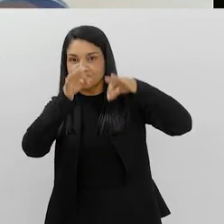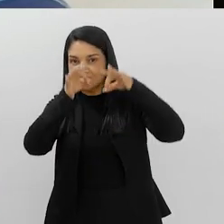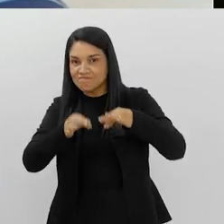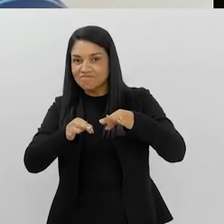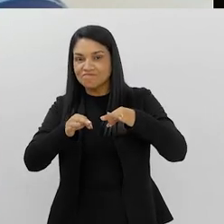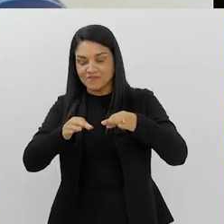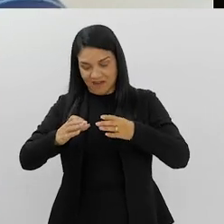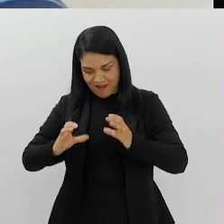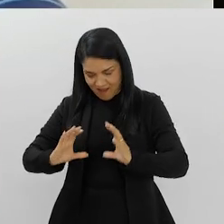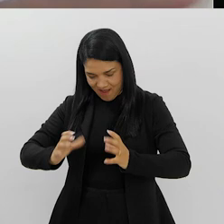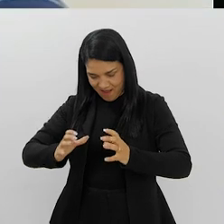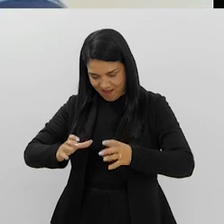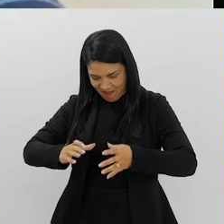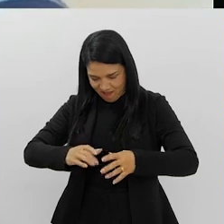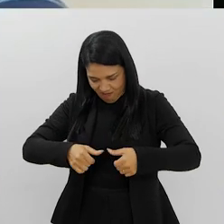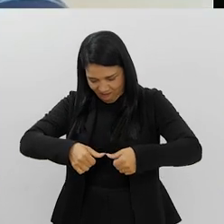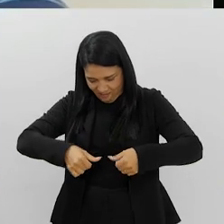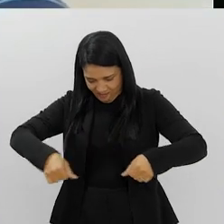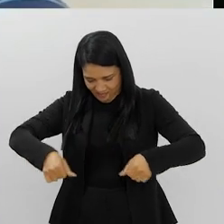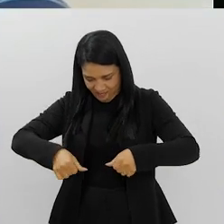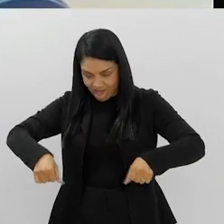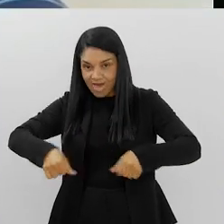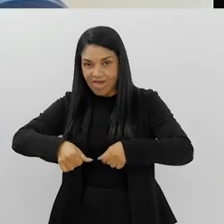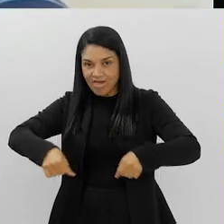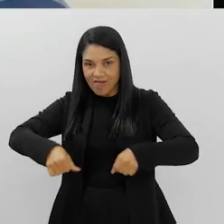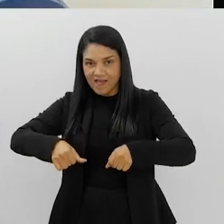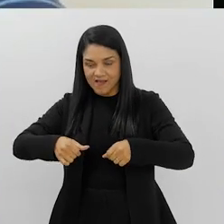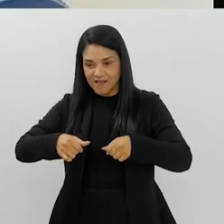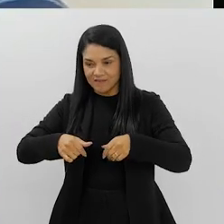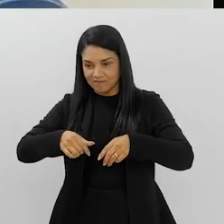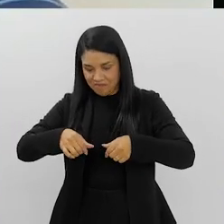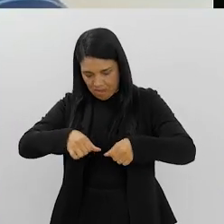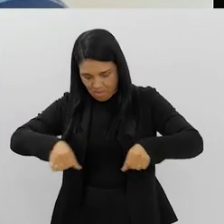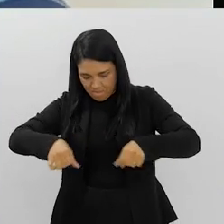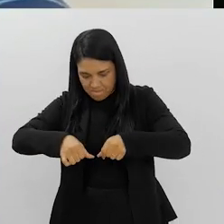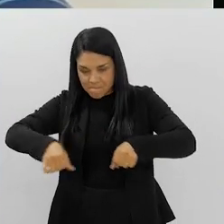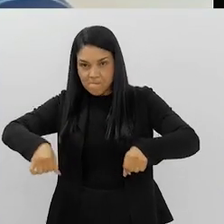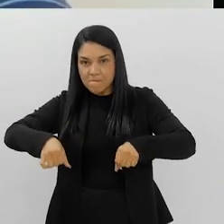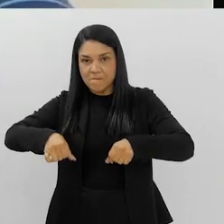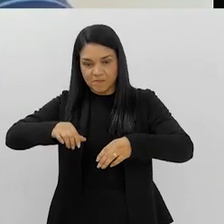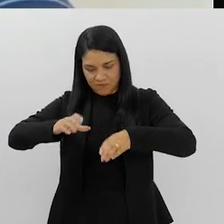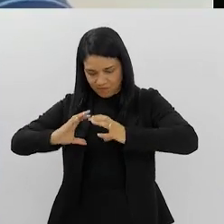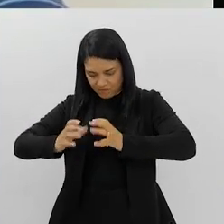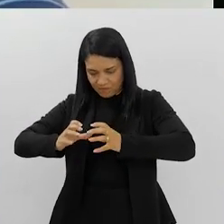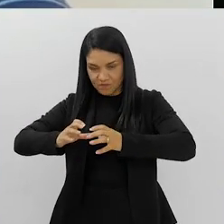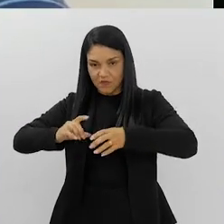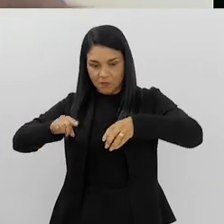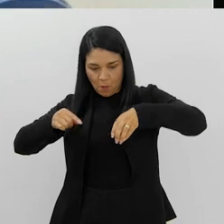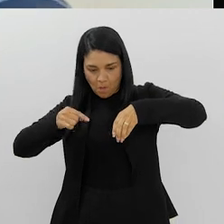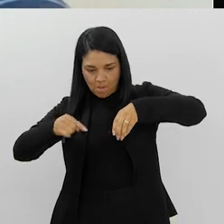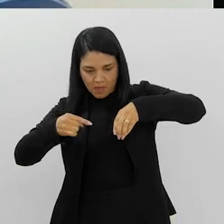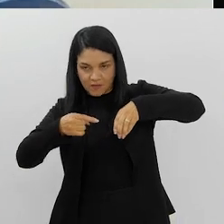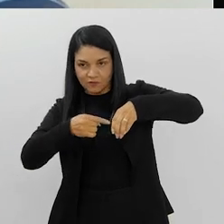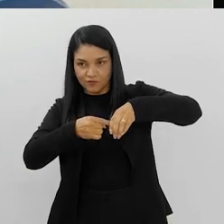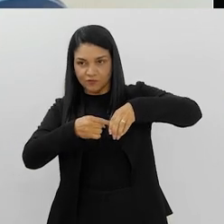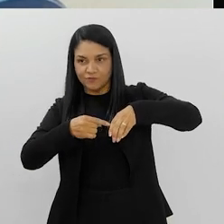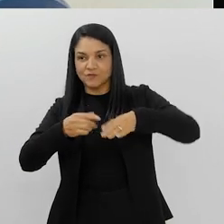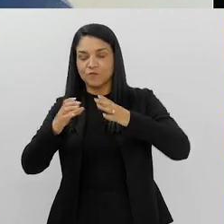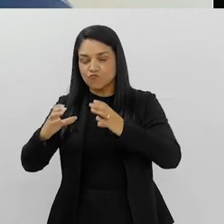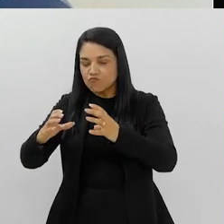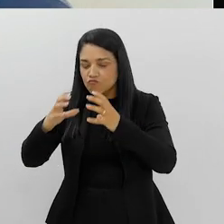ajeitou a marca do carro com a mão, né? A marca do carro com a mão, né? Tipo assim, mexeu com a mão ali, tipo assim, fez uma